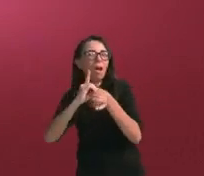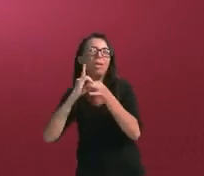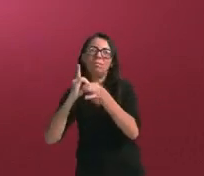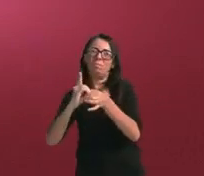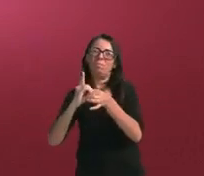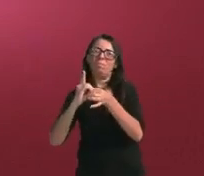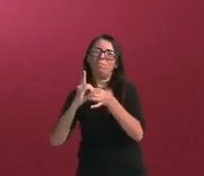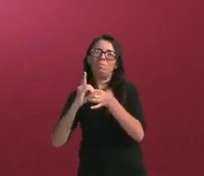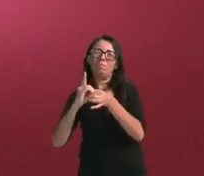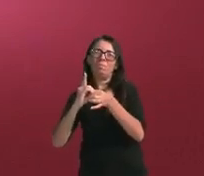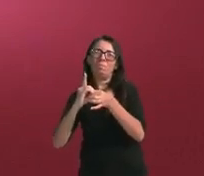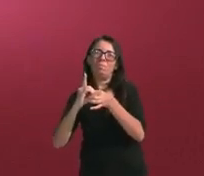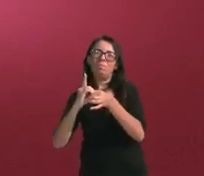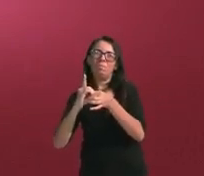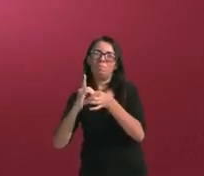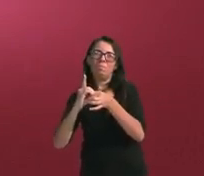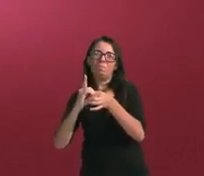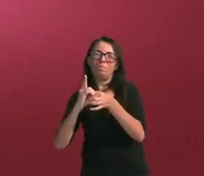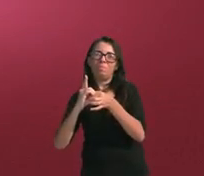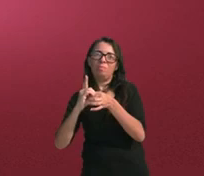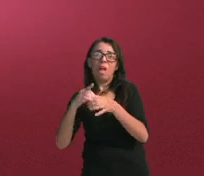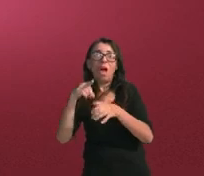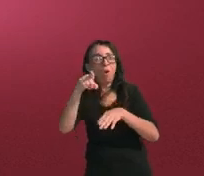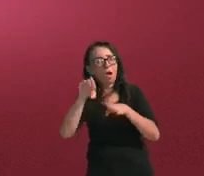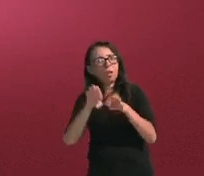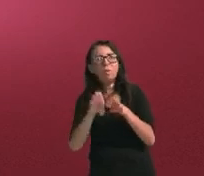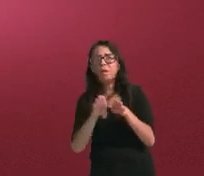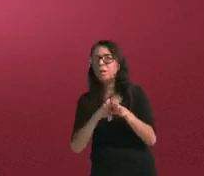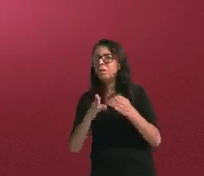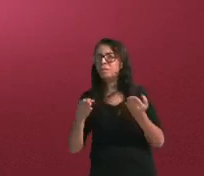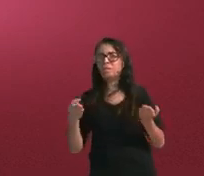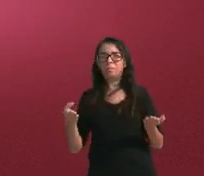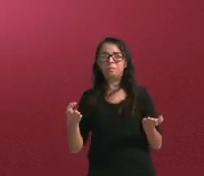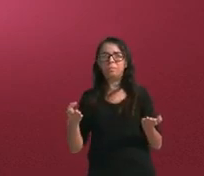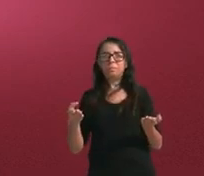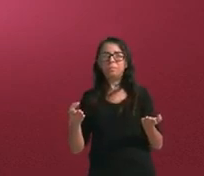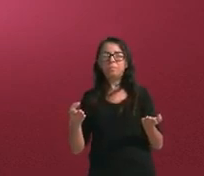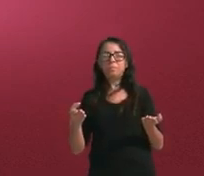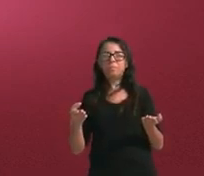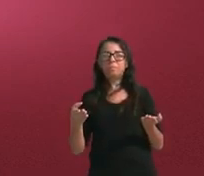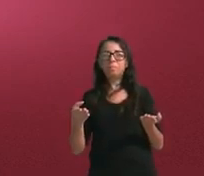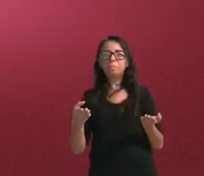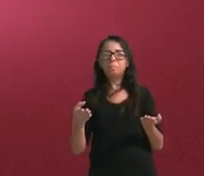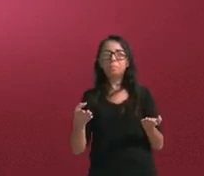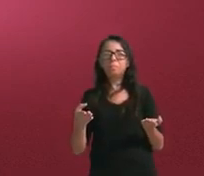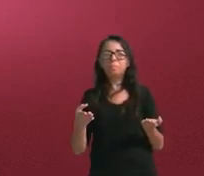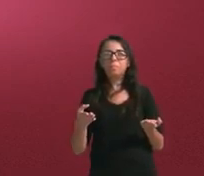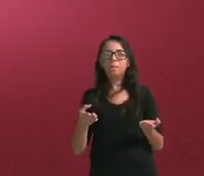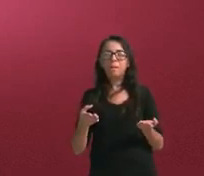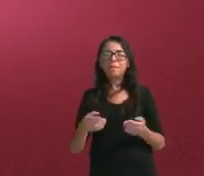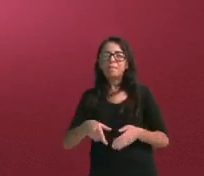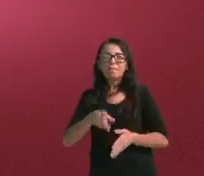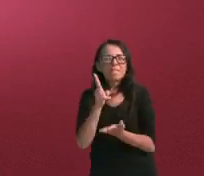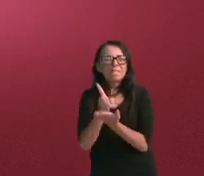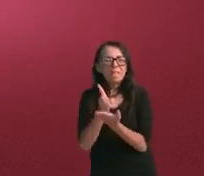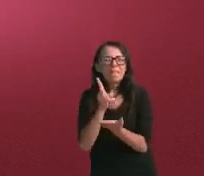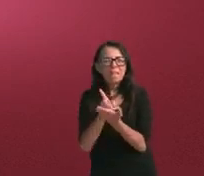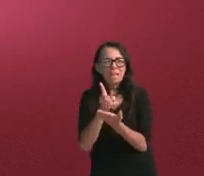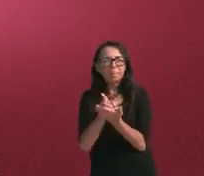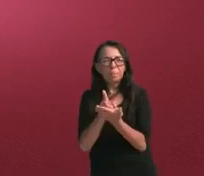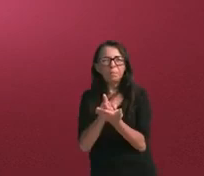realmente estamos com a nossa vida dependendo do Senhor, nas mãos do Senhor, aquela